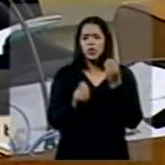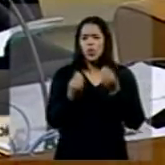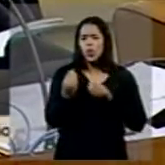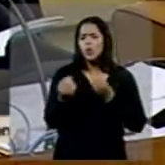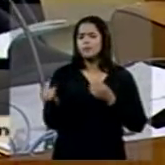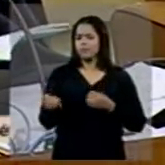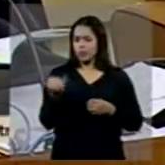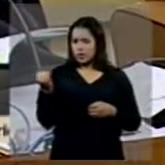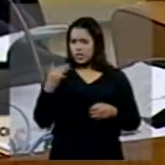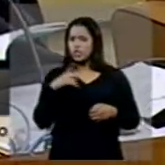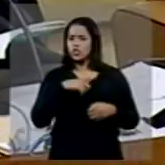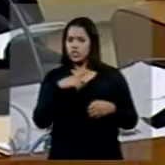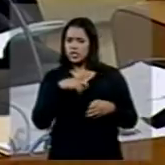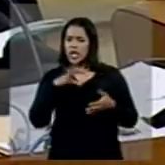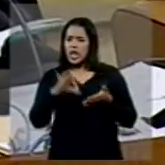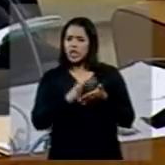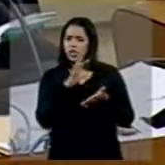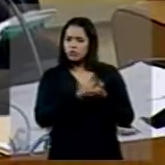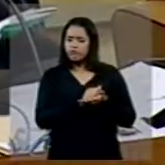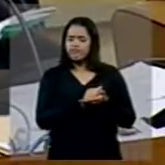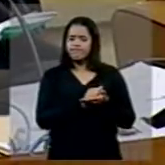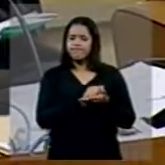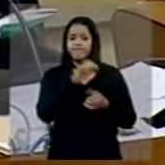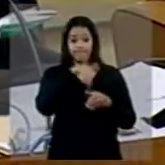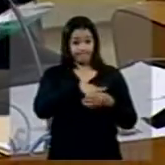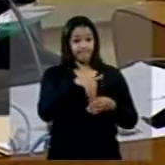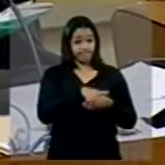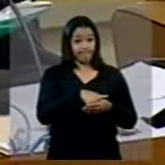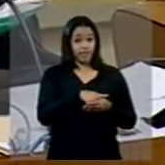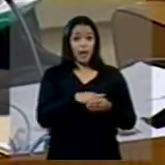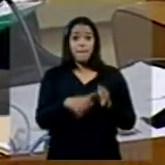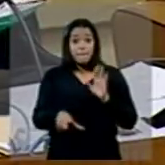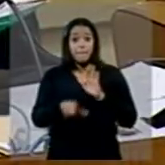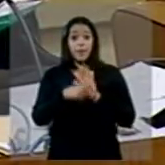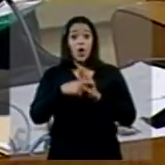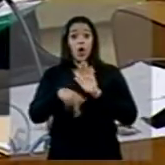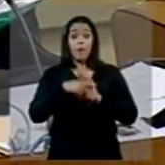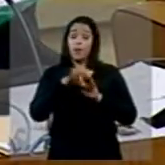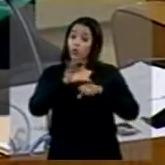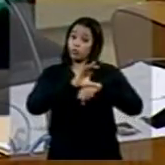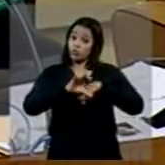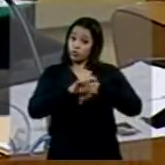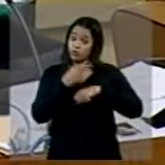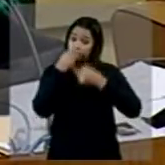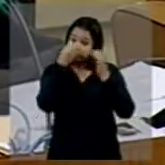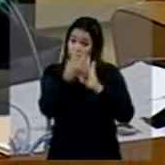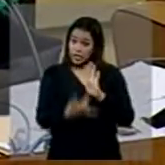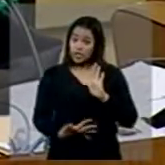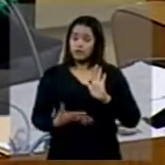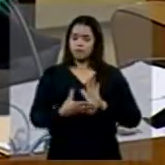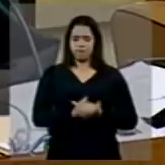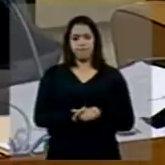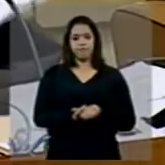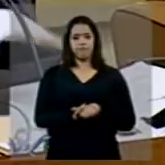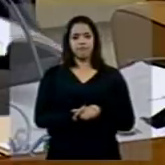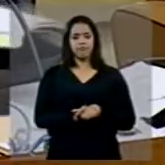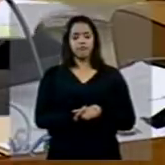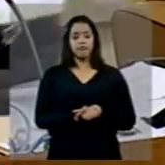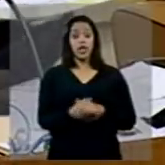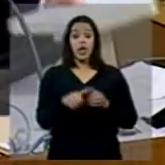esse alistamento eleitoral ditado pela própria Constituição Federal. E a biometria